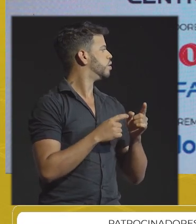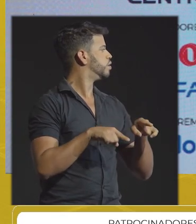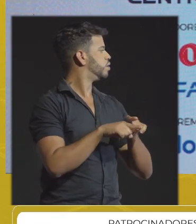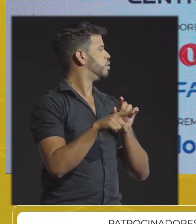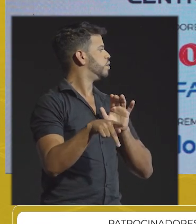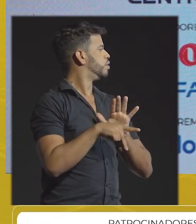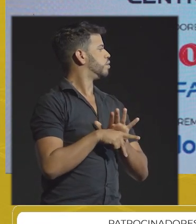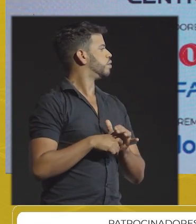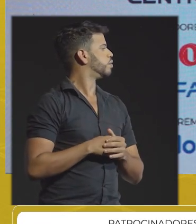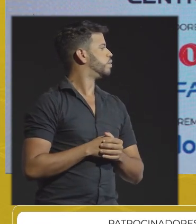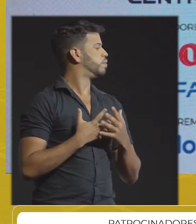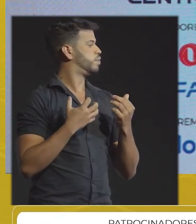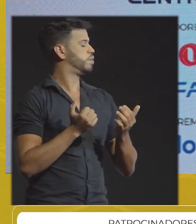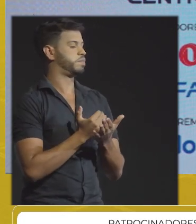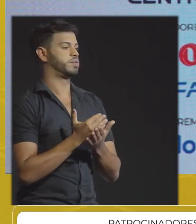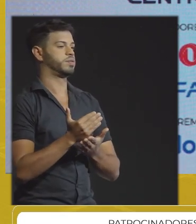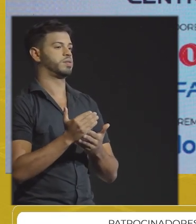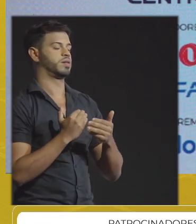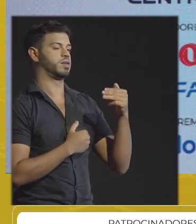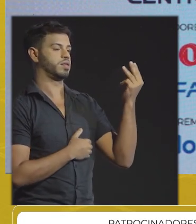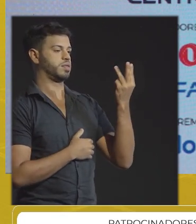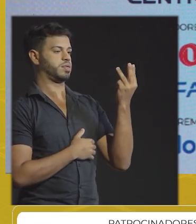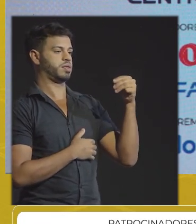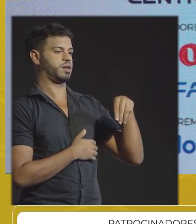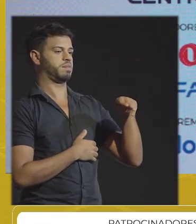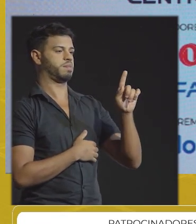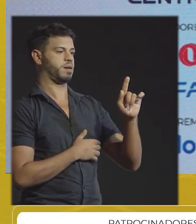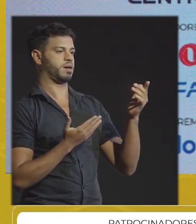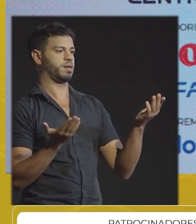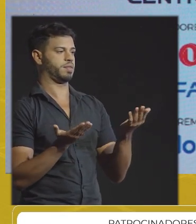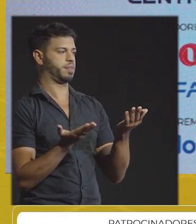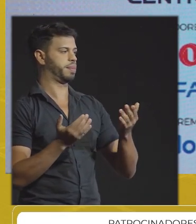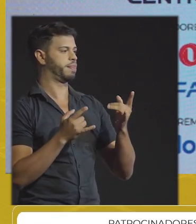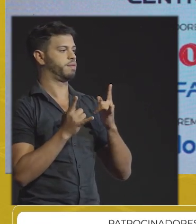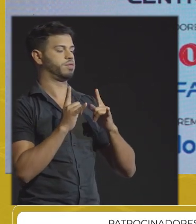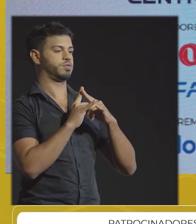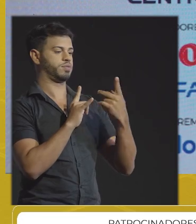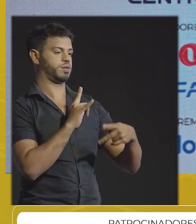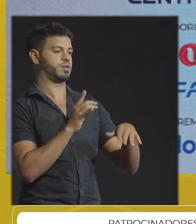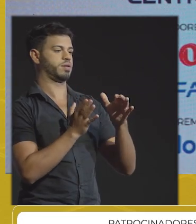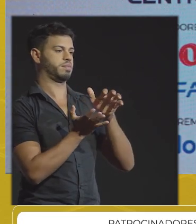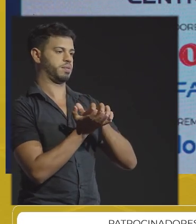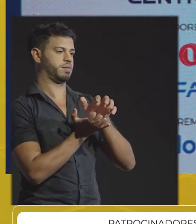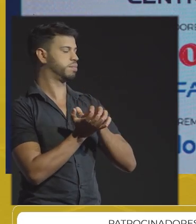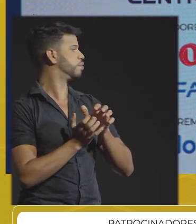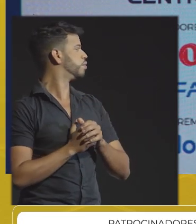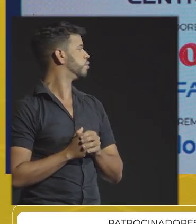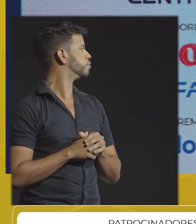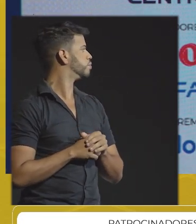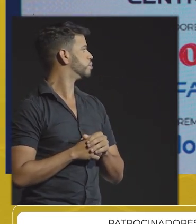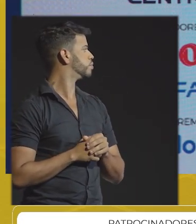próprias Vamos iniciar uma de 3 M agora também no município de Afrânio aqui no estádio de